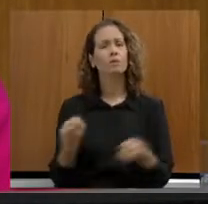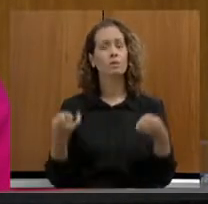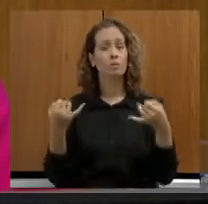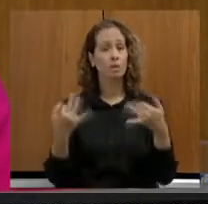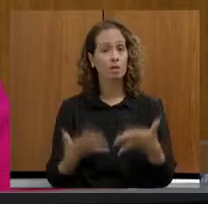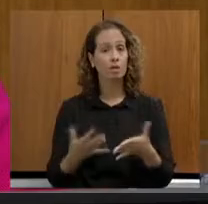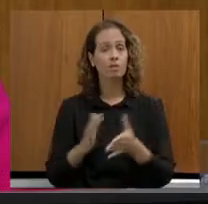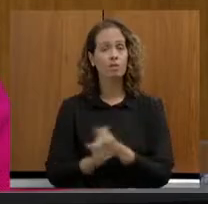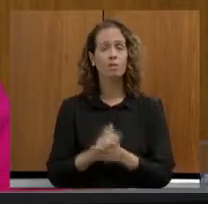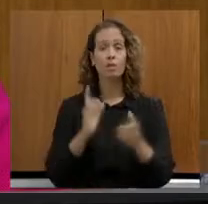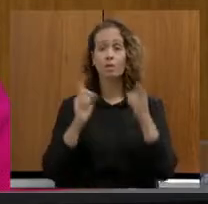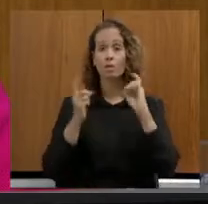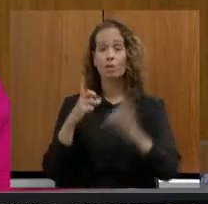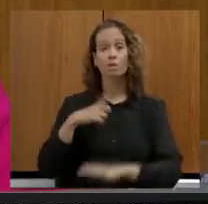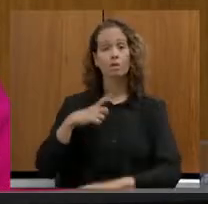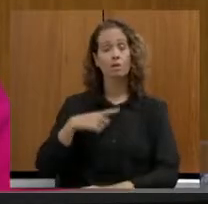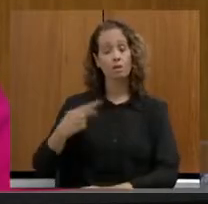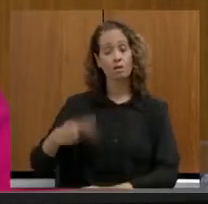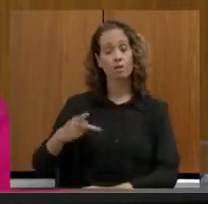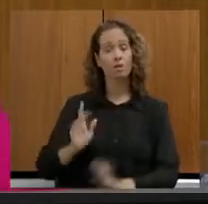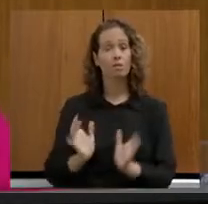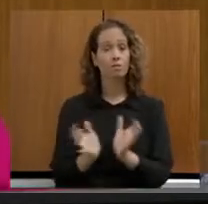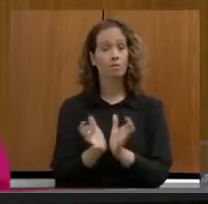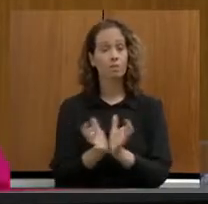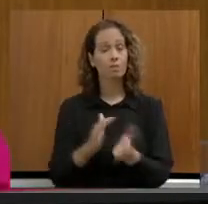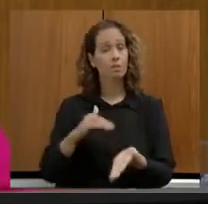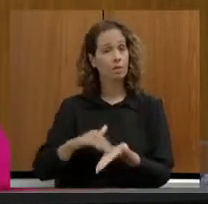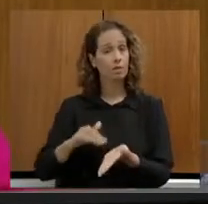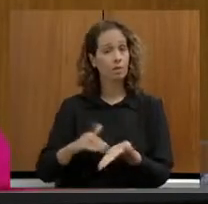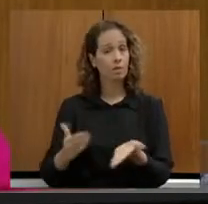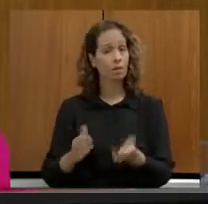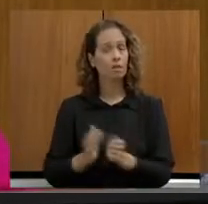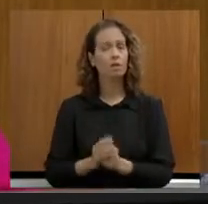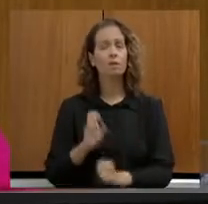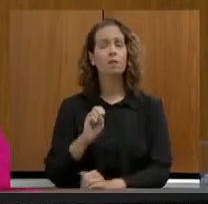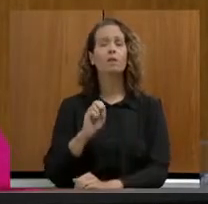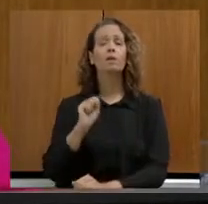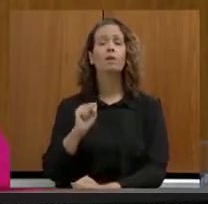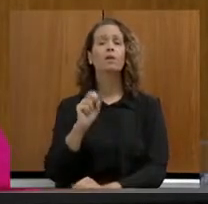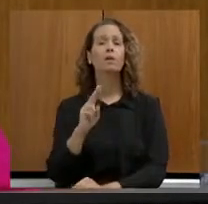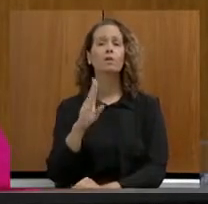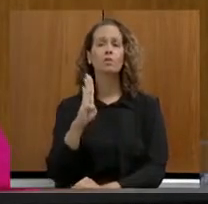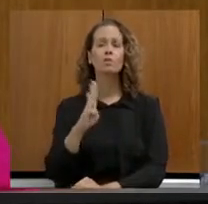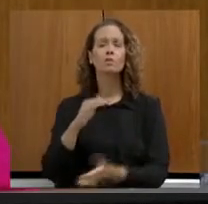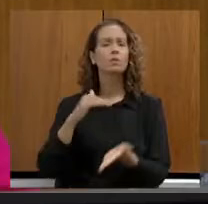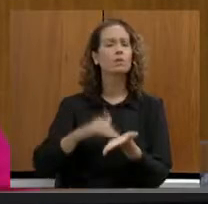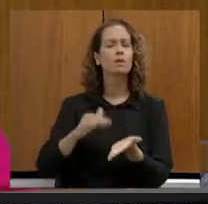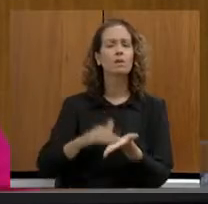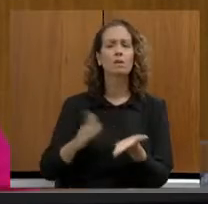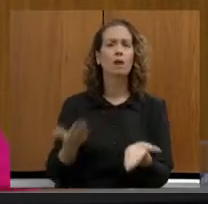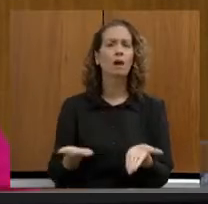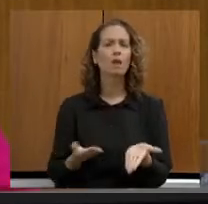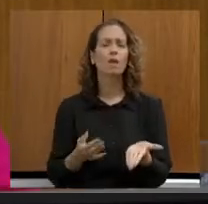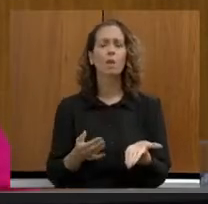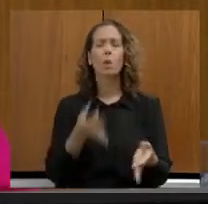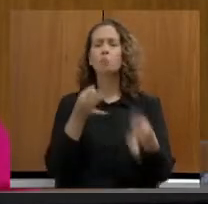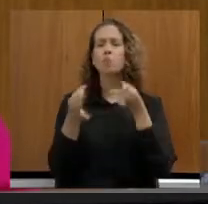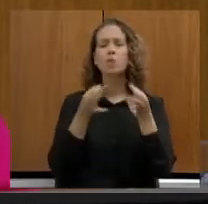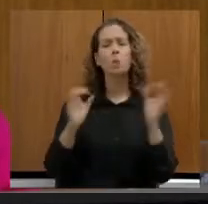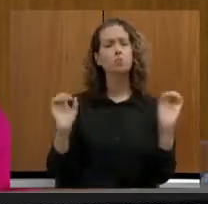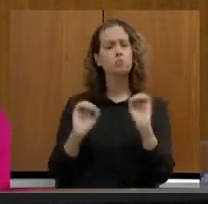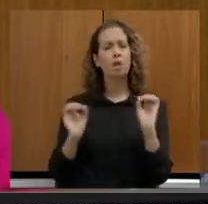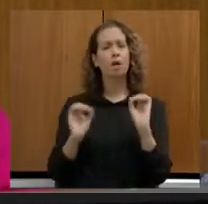audiência que nós fizemos recentemente nesta comissão secretária e que a subsecretária ficou o tempo todo sem se posicionar